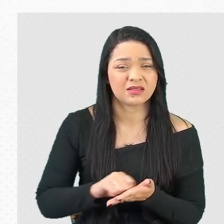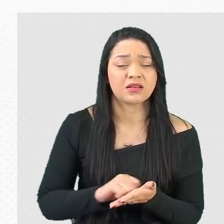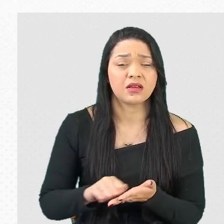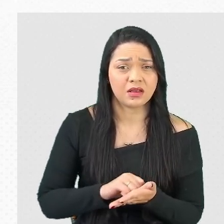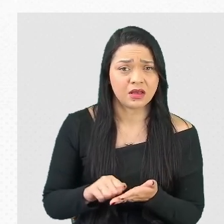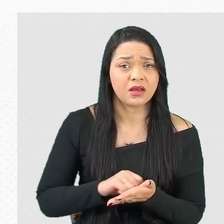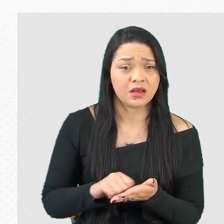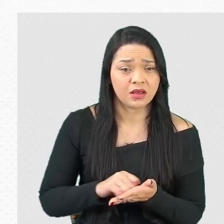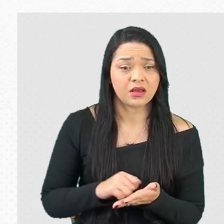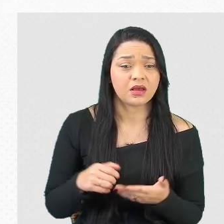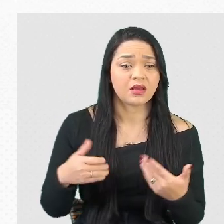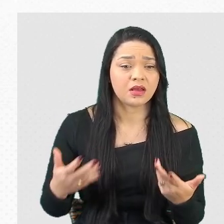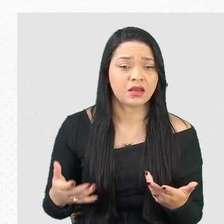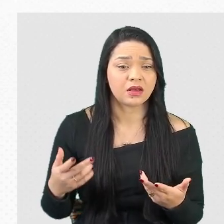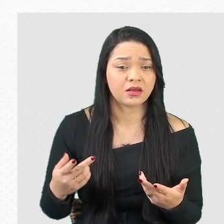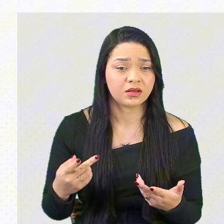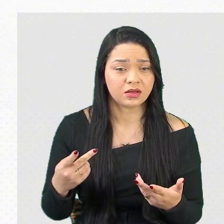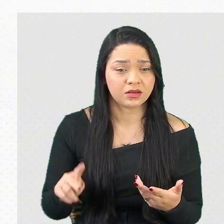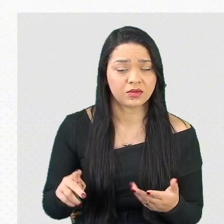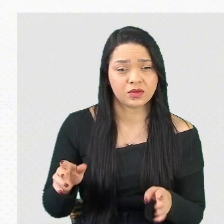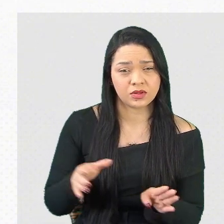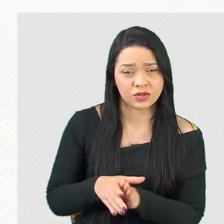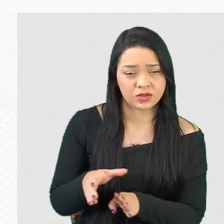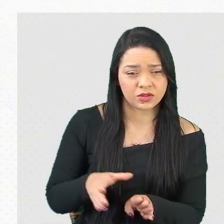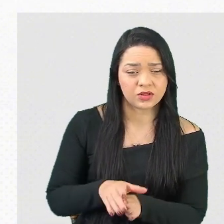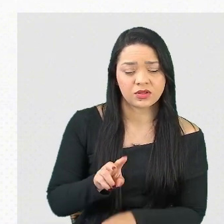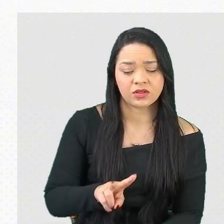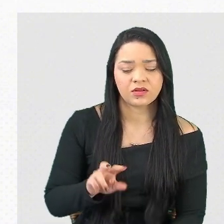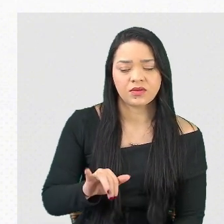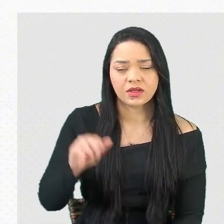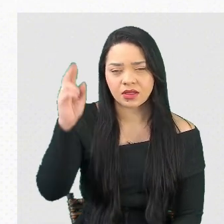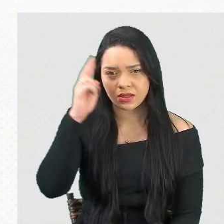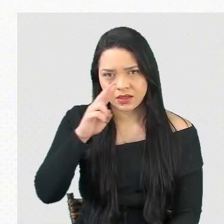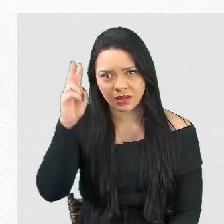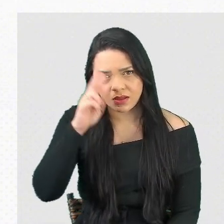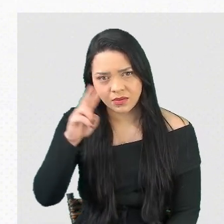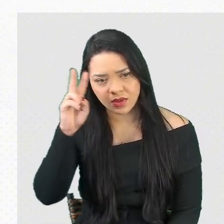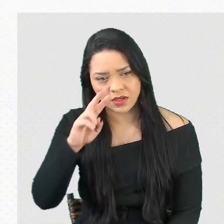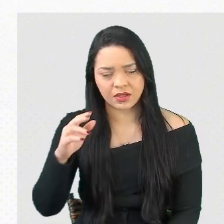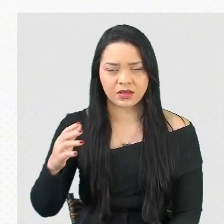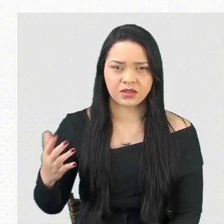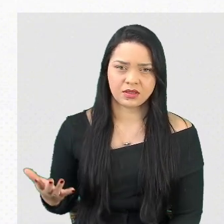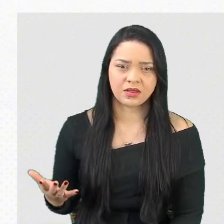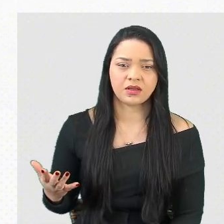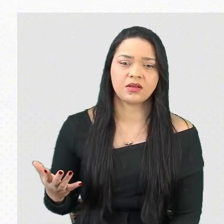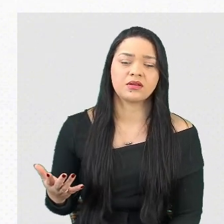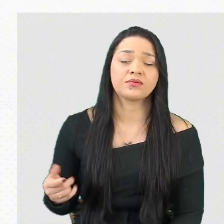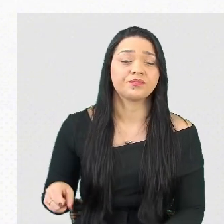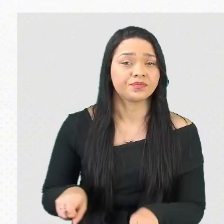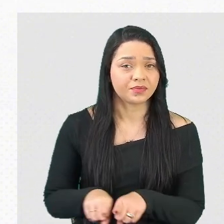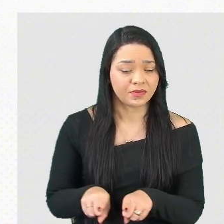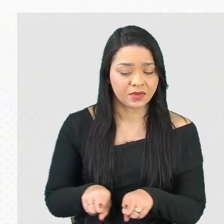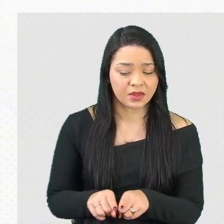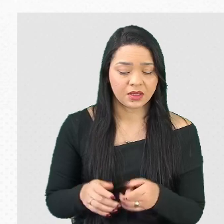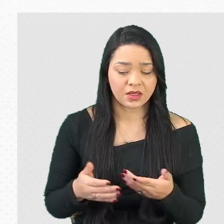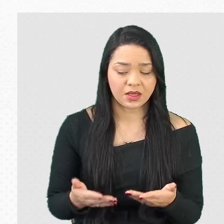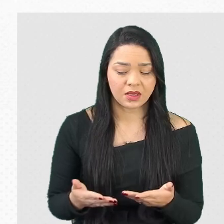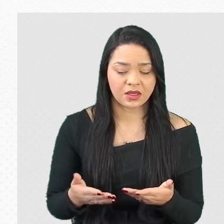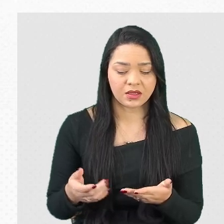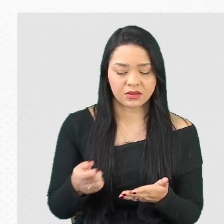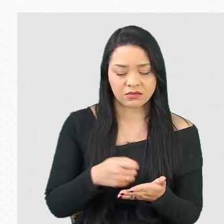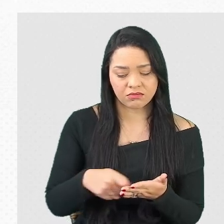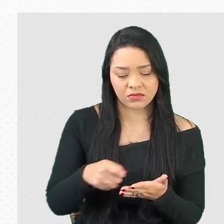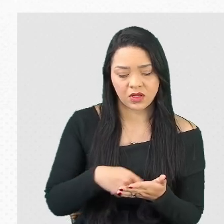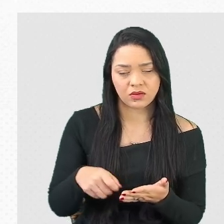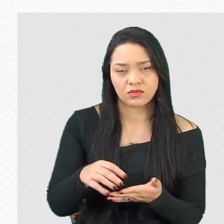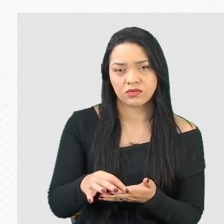provas com as suas dicas, que você vai lembrar ainda enquanto está fresquinho na cabeça, né, circular algum